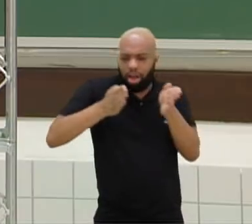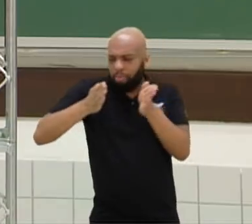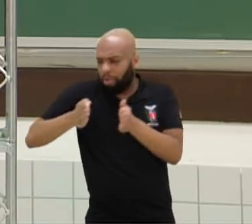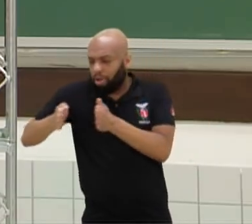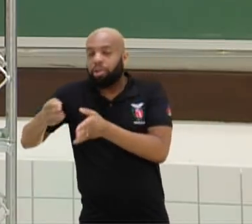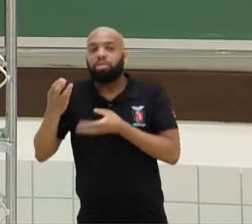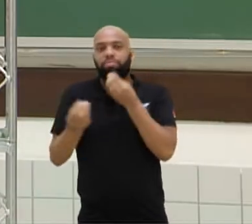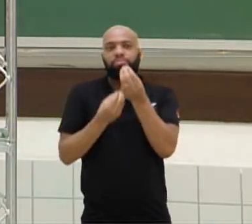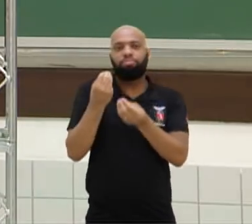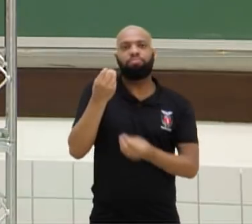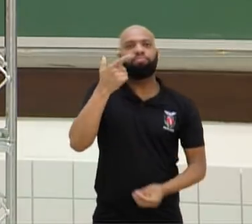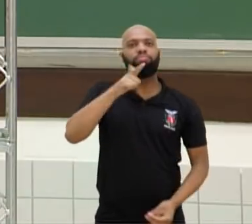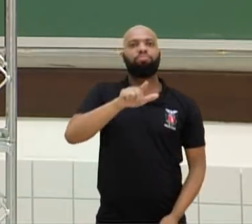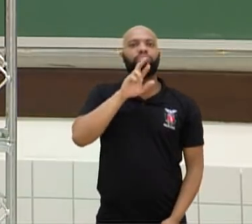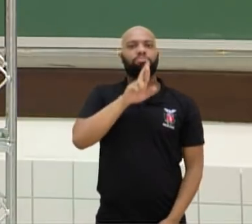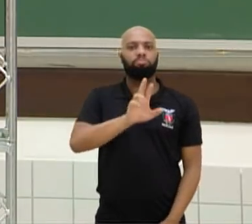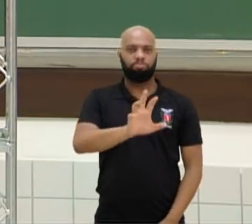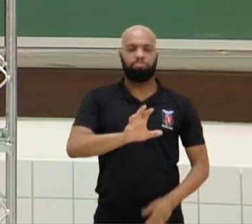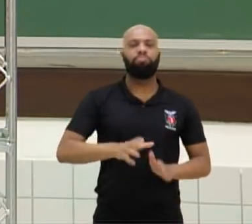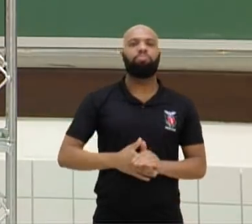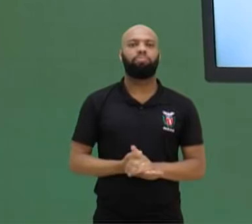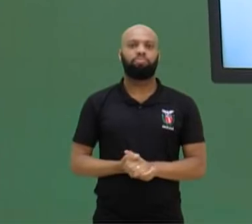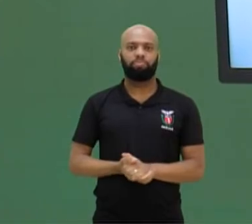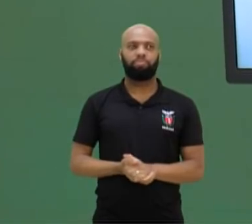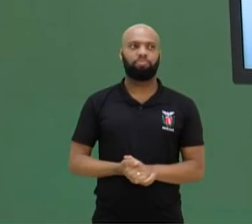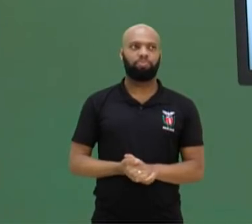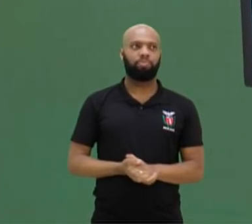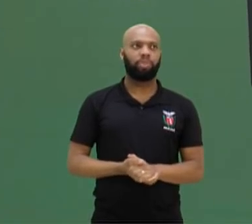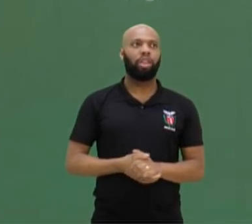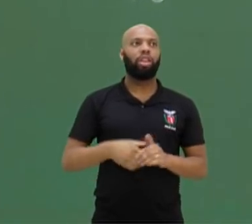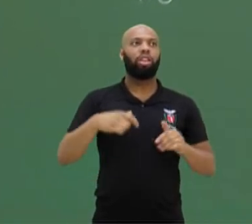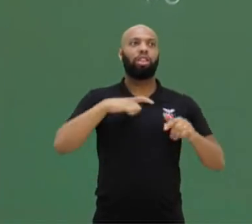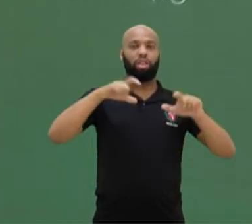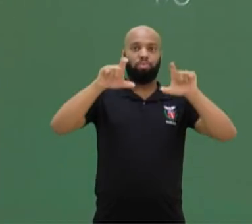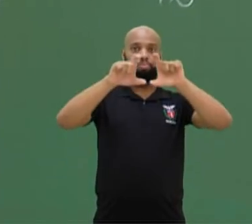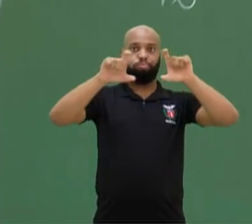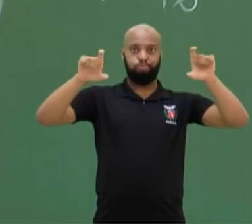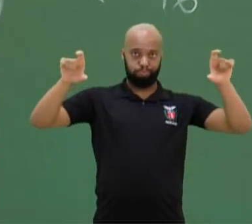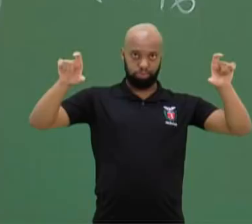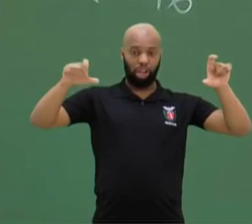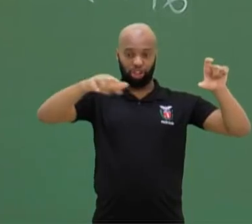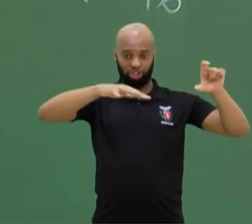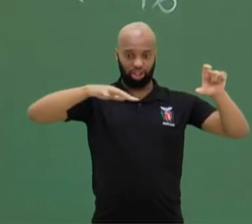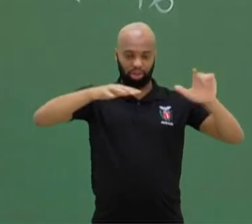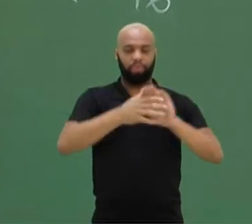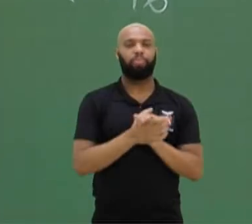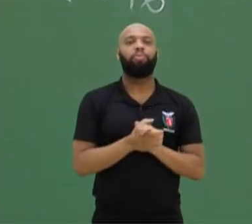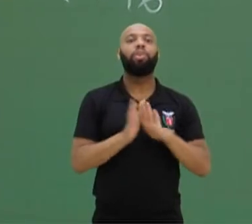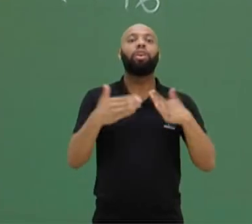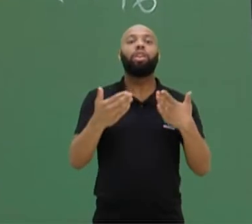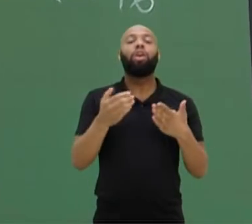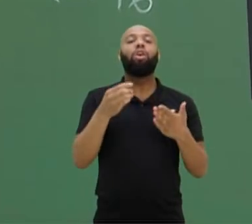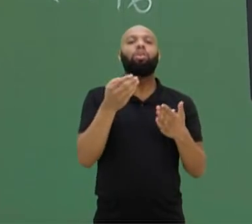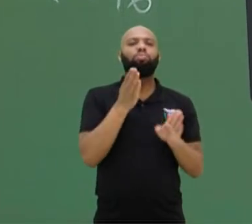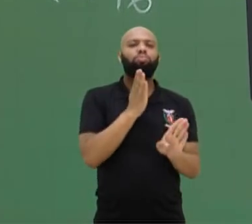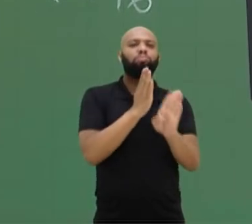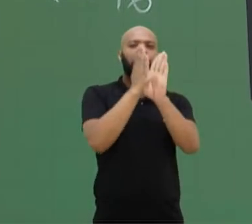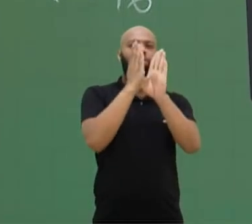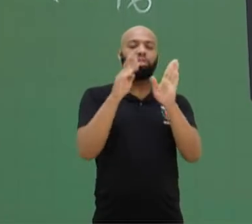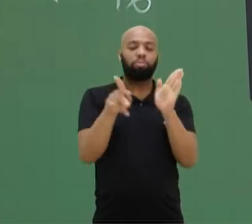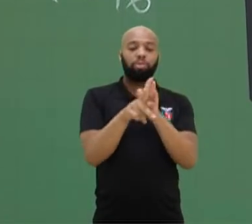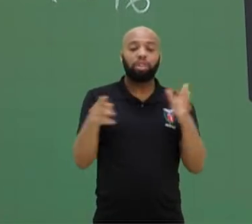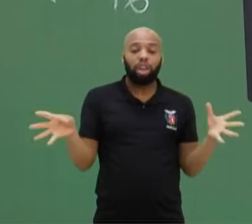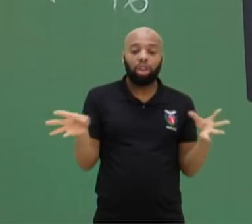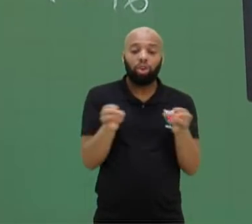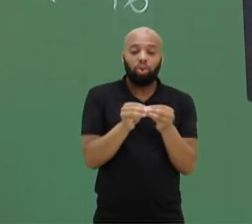nela? Vem comigo. Eis a nossa equação. Aqui você tem que perceber que para chegar numa equação